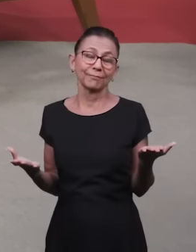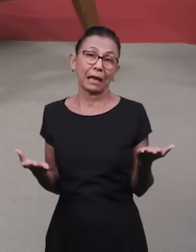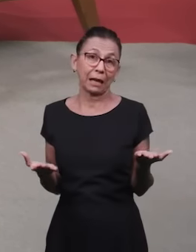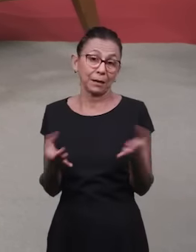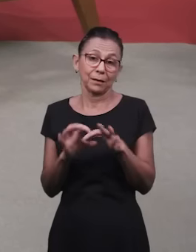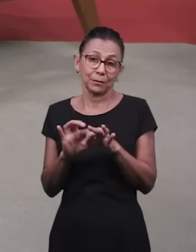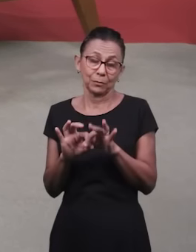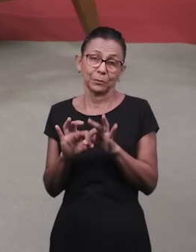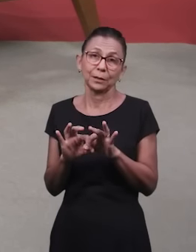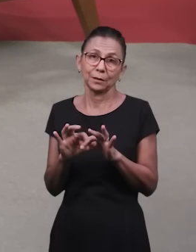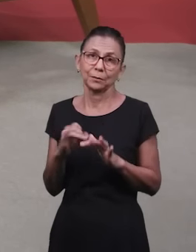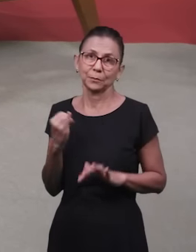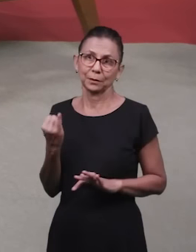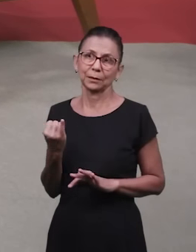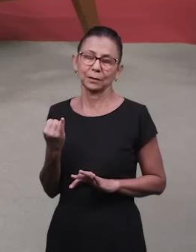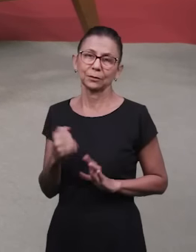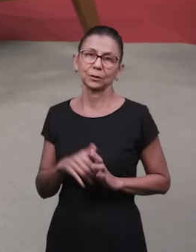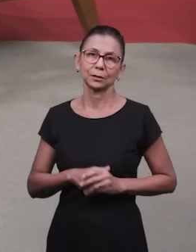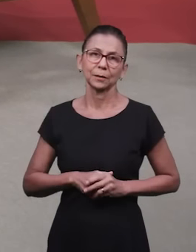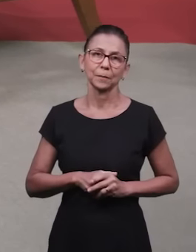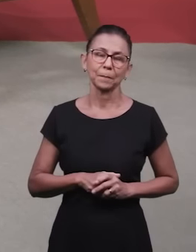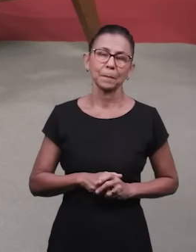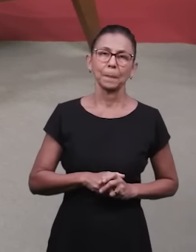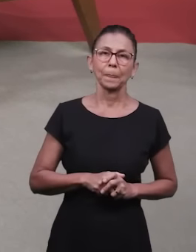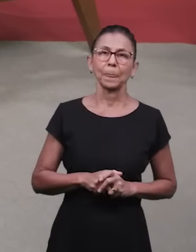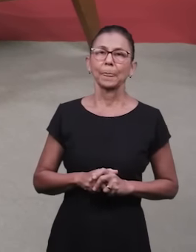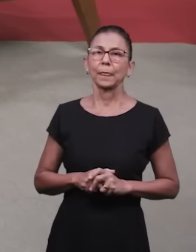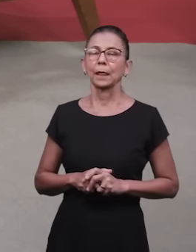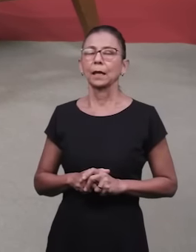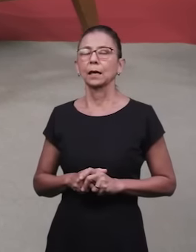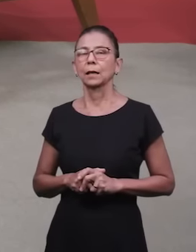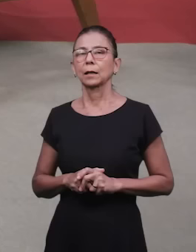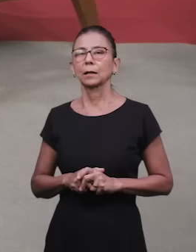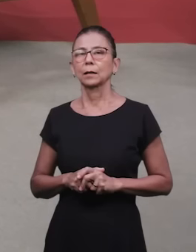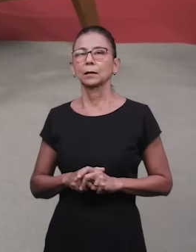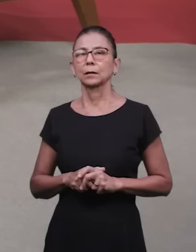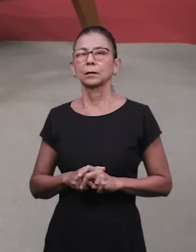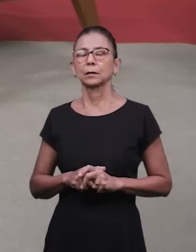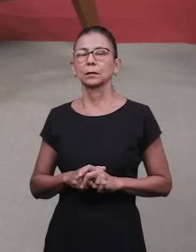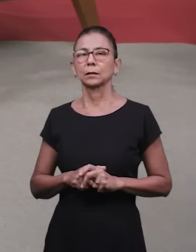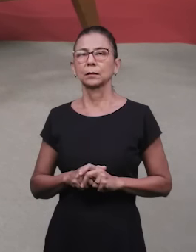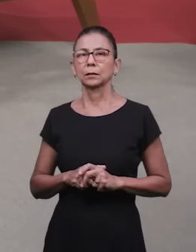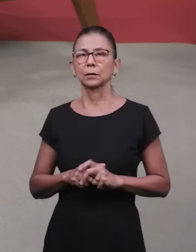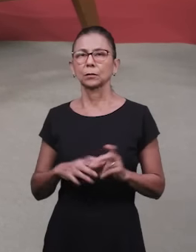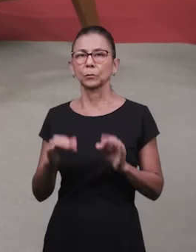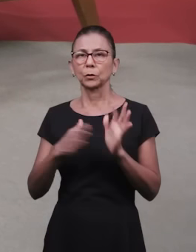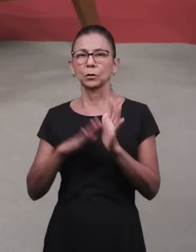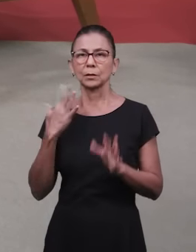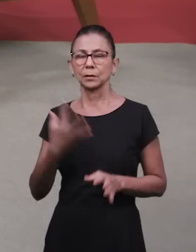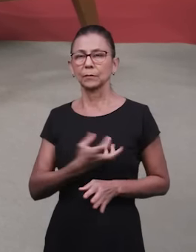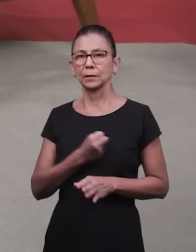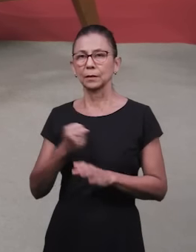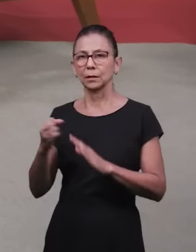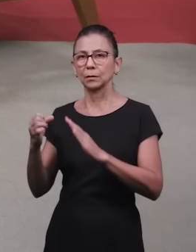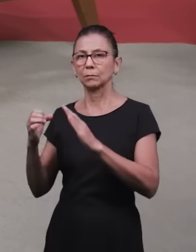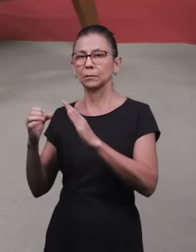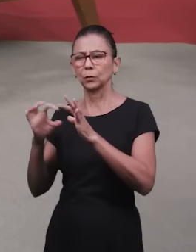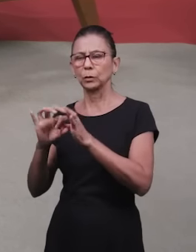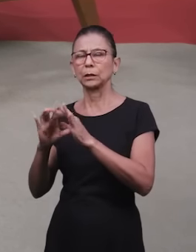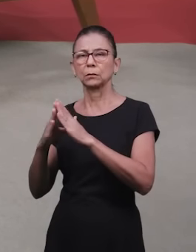Você não... o projeto de salvação é no corpo. O ambiente de Deus é da comunhão. Exatamente, na comunhão.